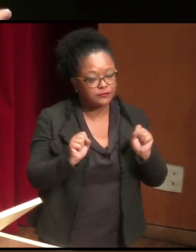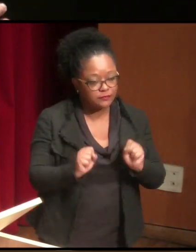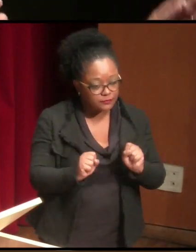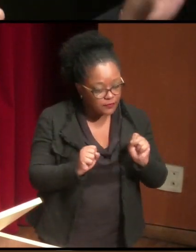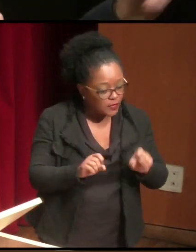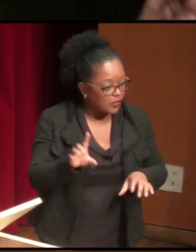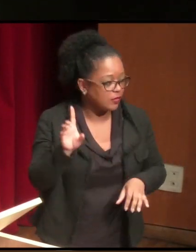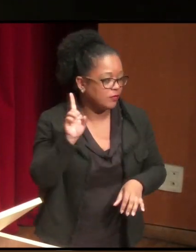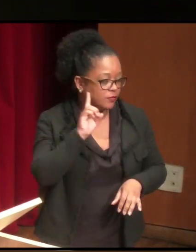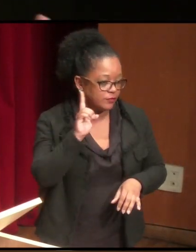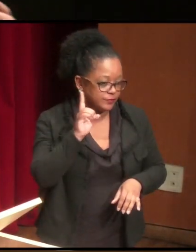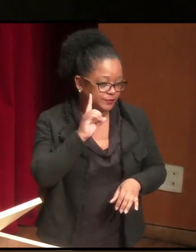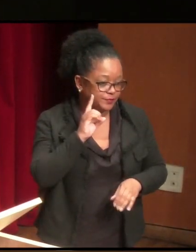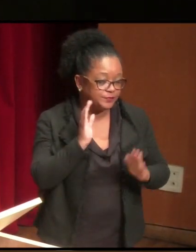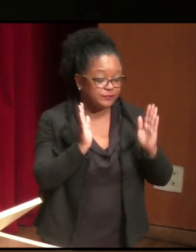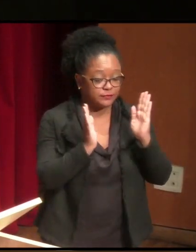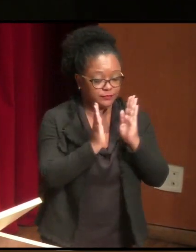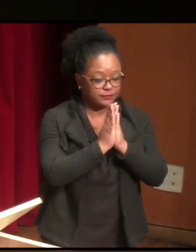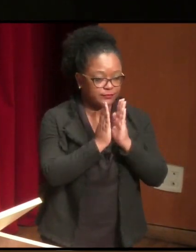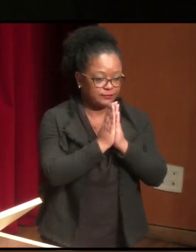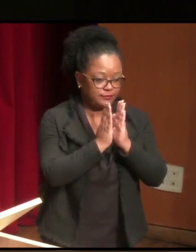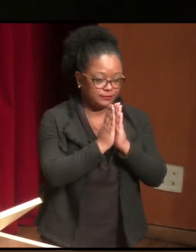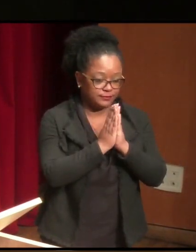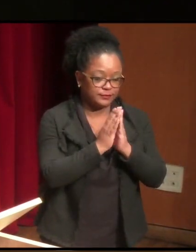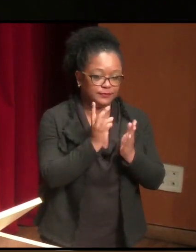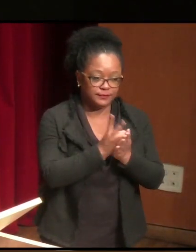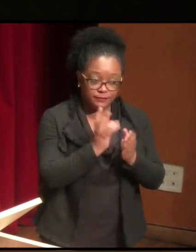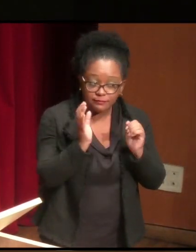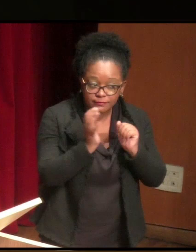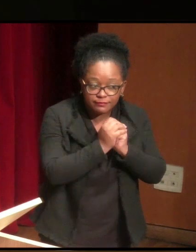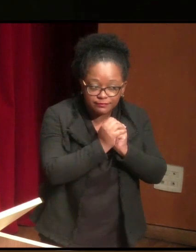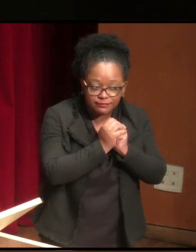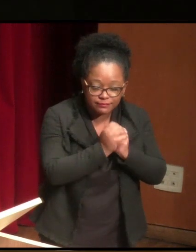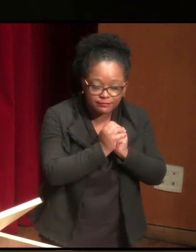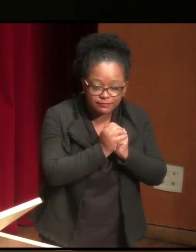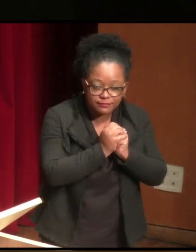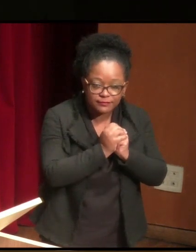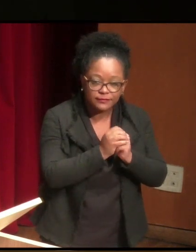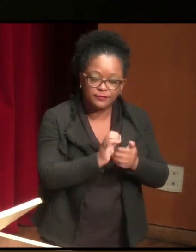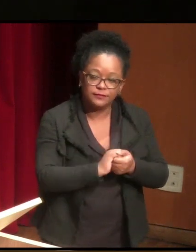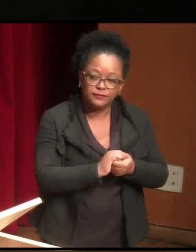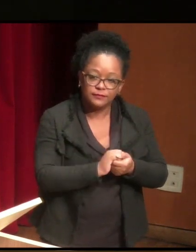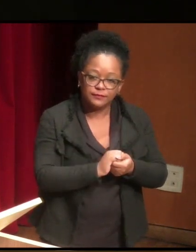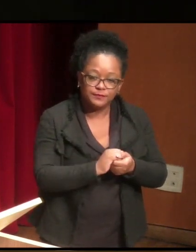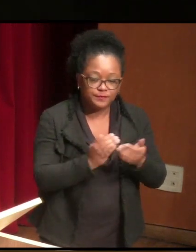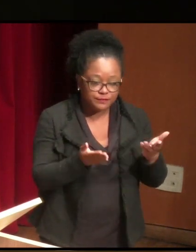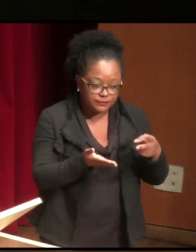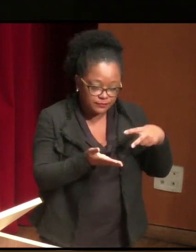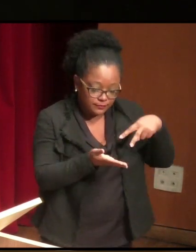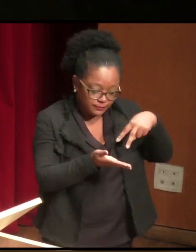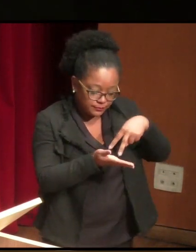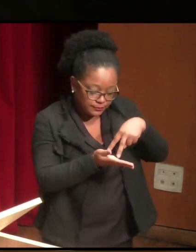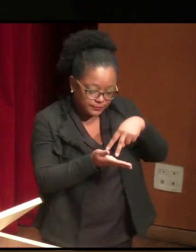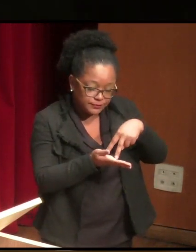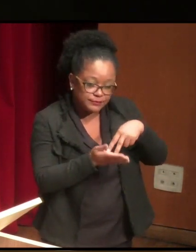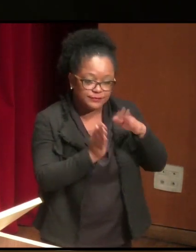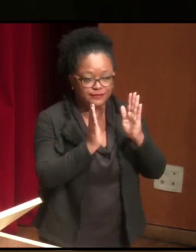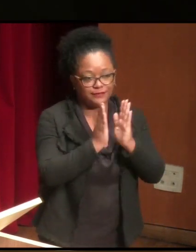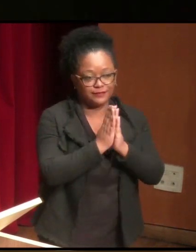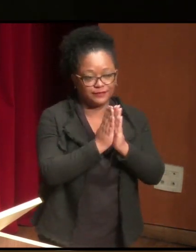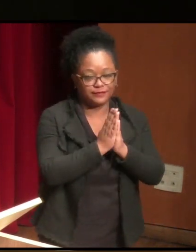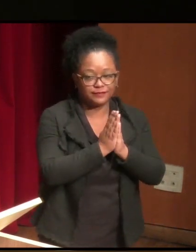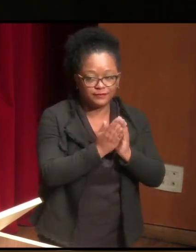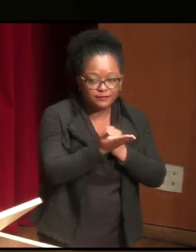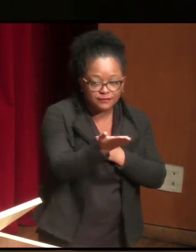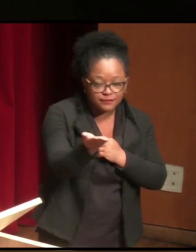fazer todo dia, é orar. Amém, pessoal? Então por isso você fica de pé no seu lugar agora e a gente vai orar por